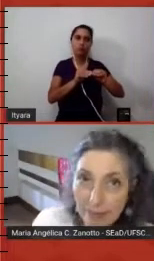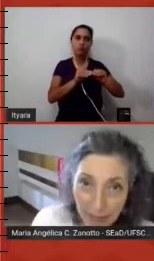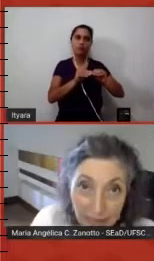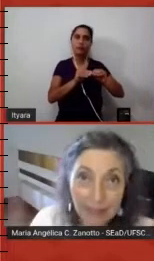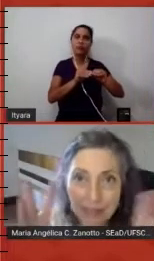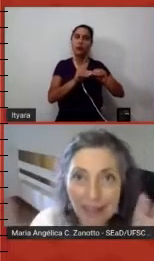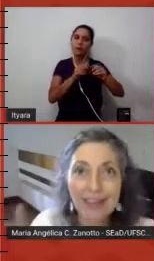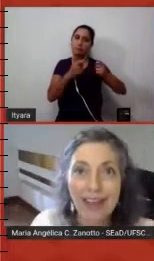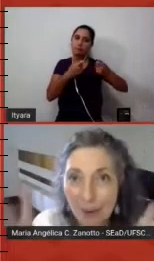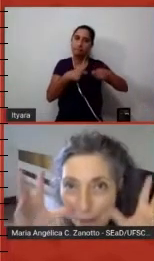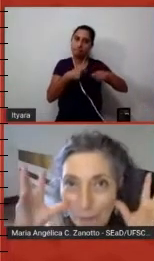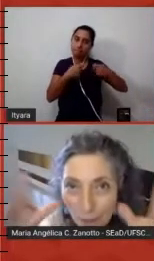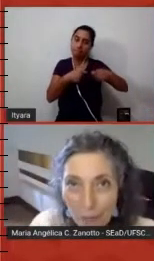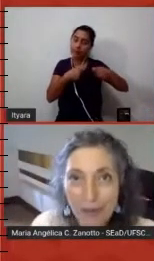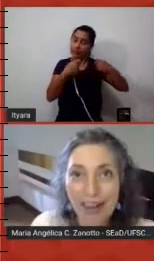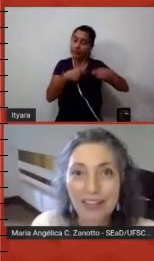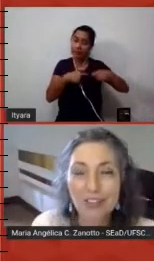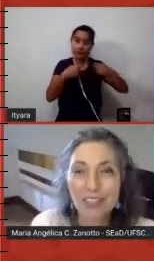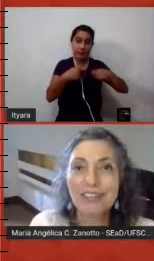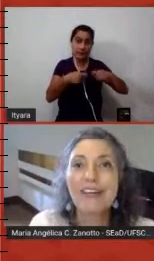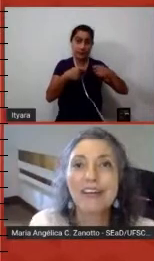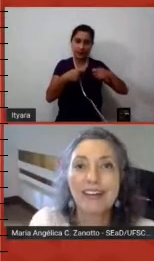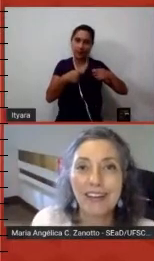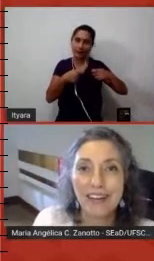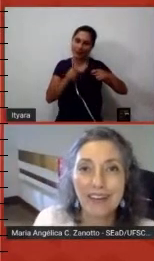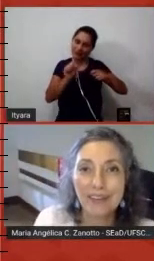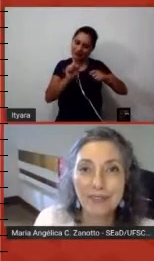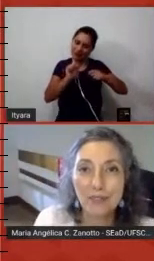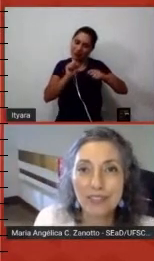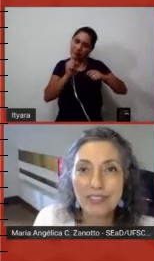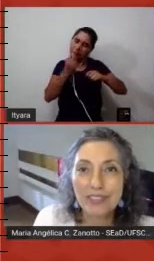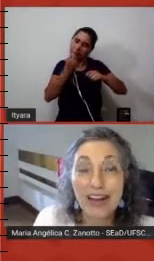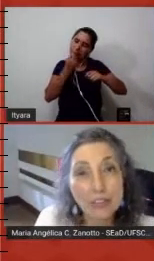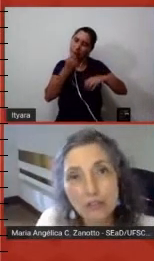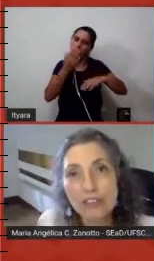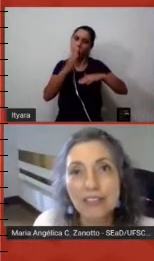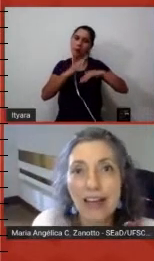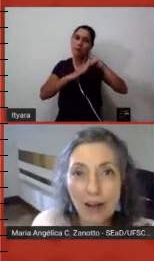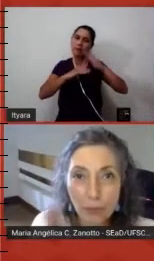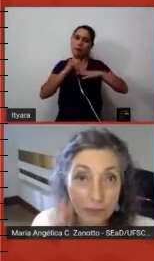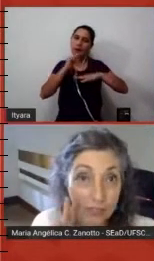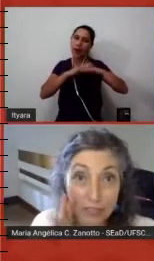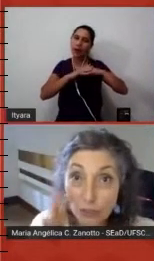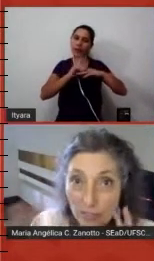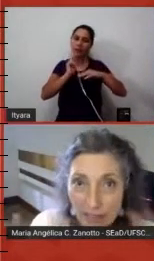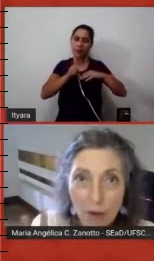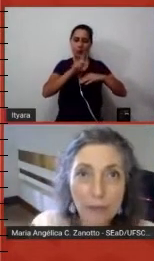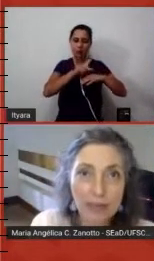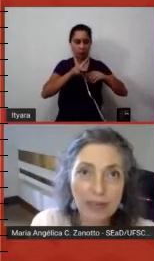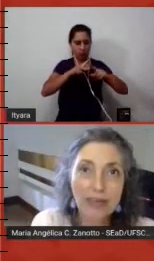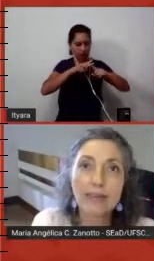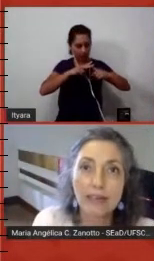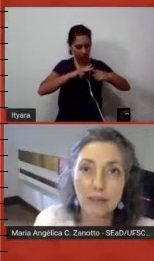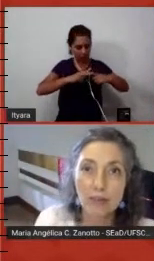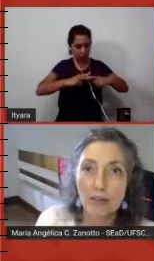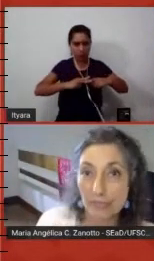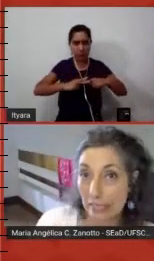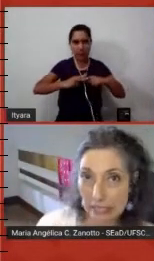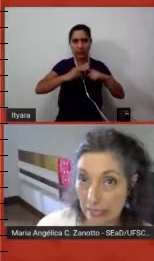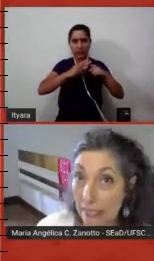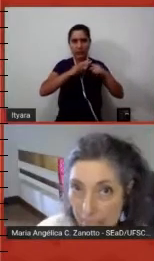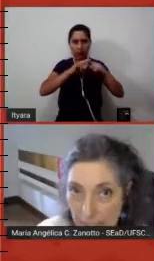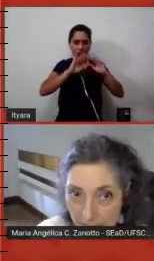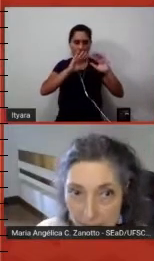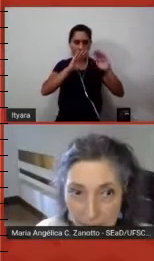Ele é uma boa prática você ajustar, o professor ajustar a rubrica àquilo que é